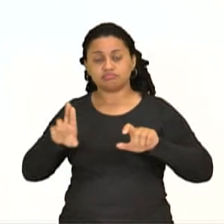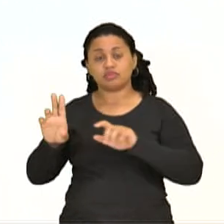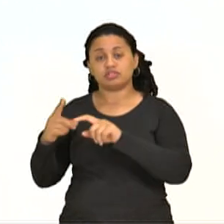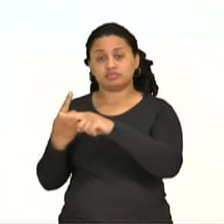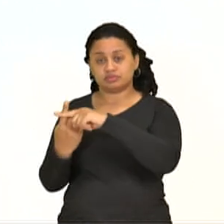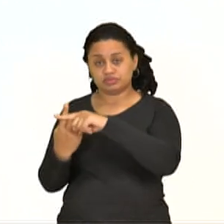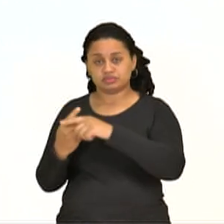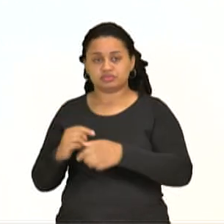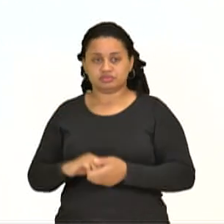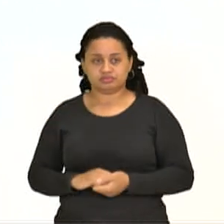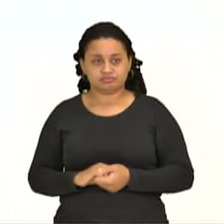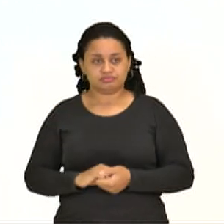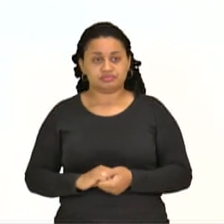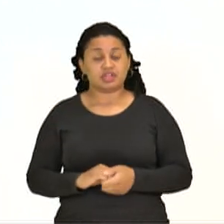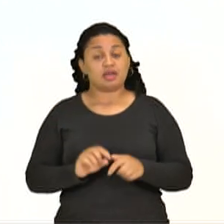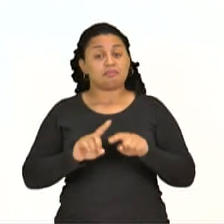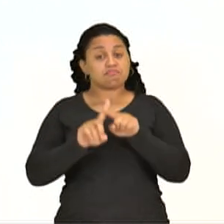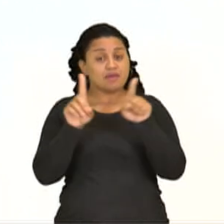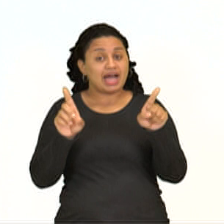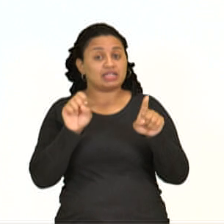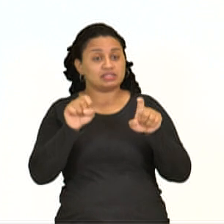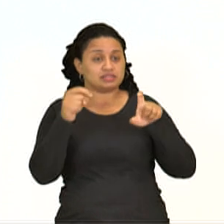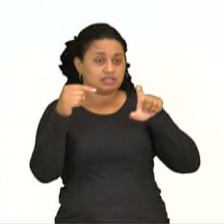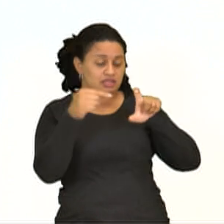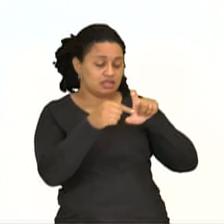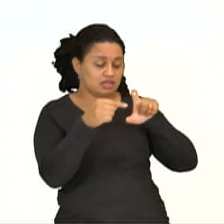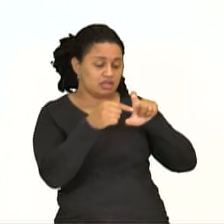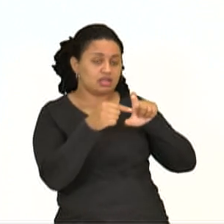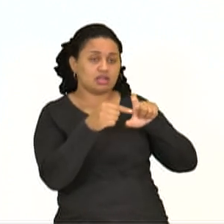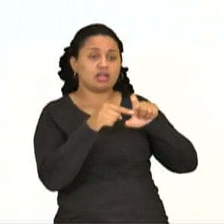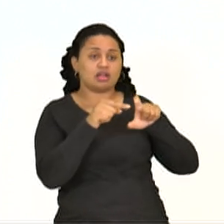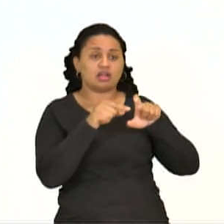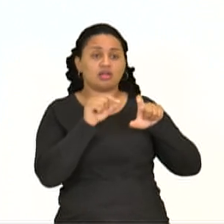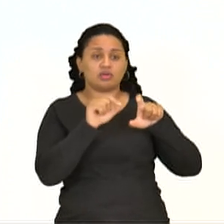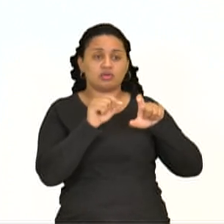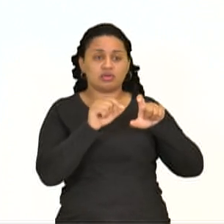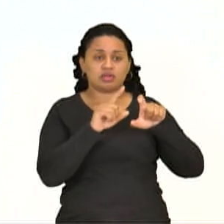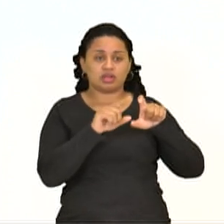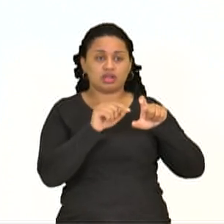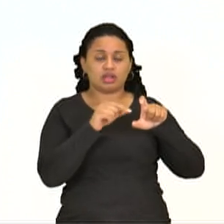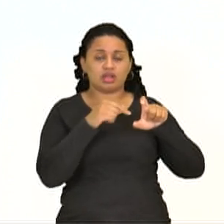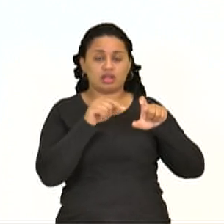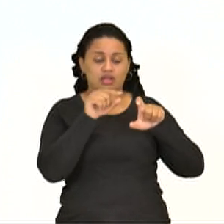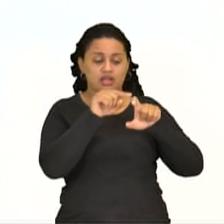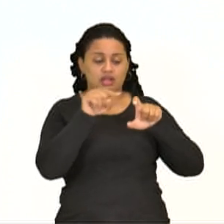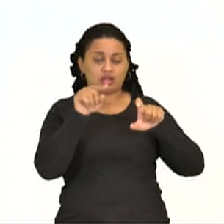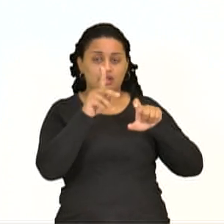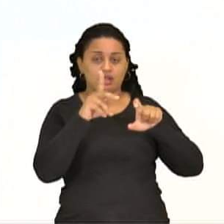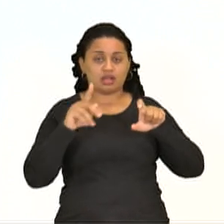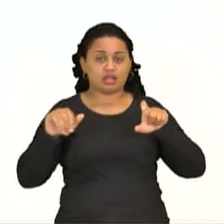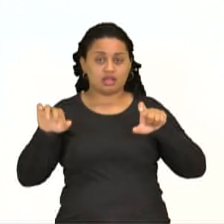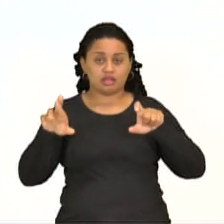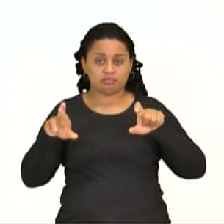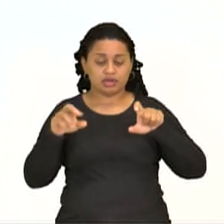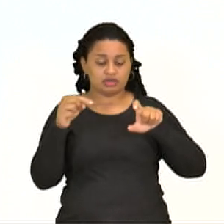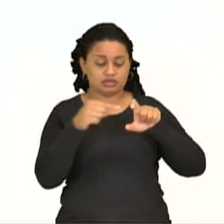também, ok? Agora, se o meu expoente é ímpar e a base